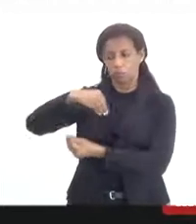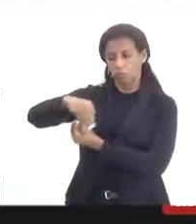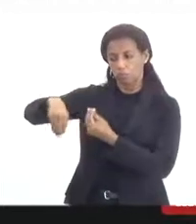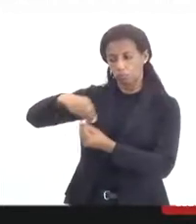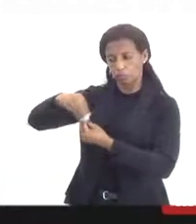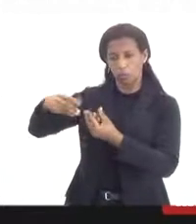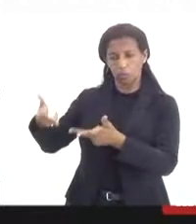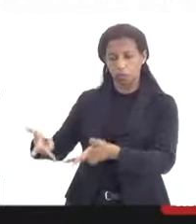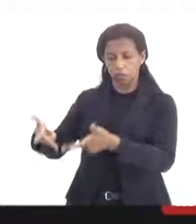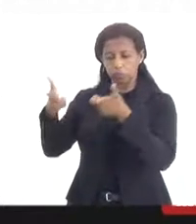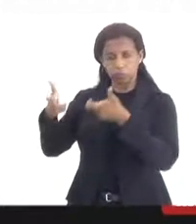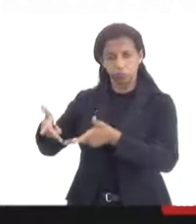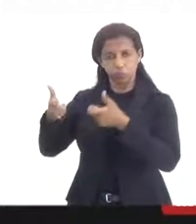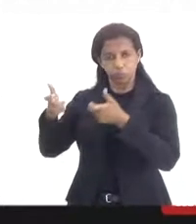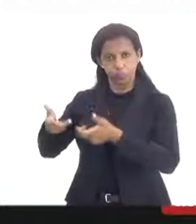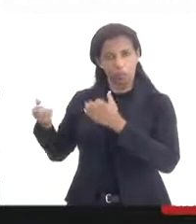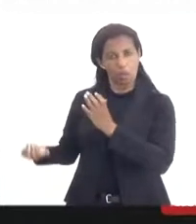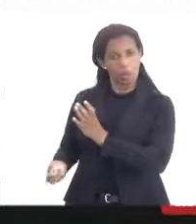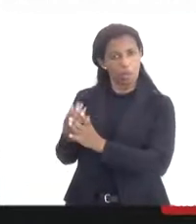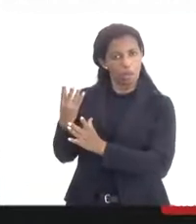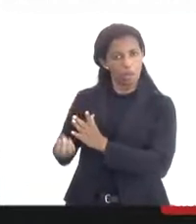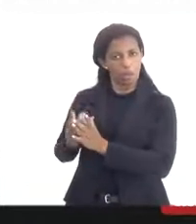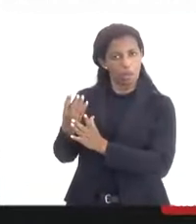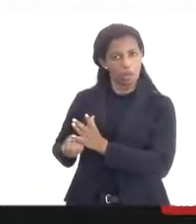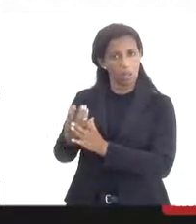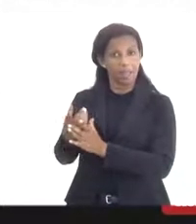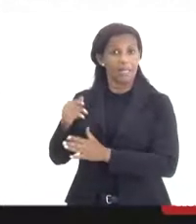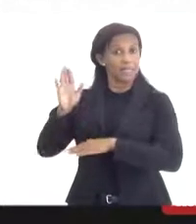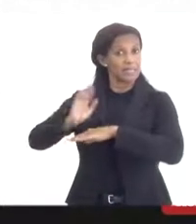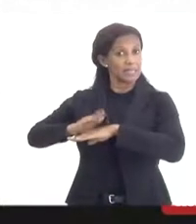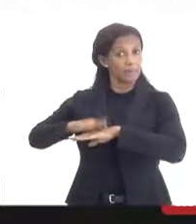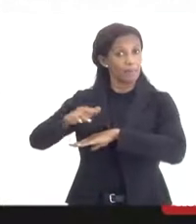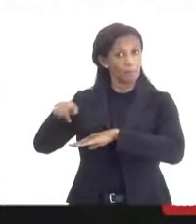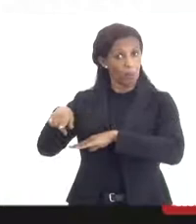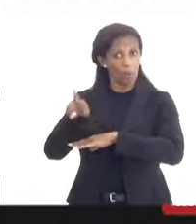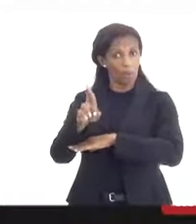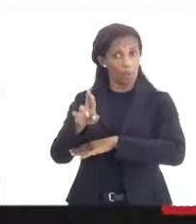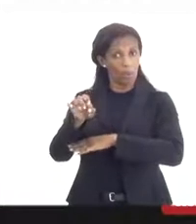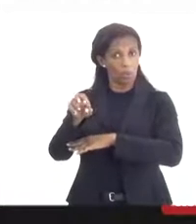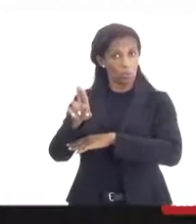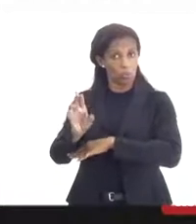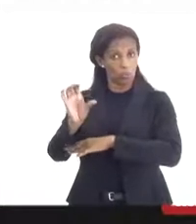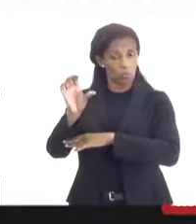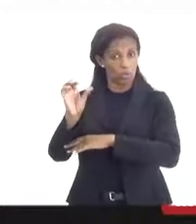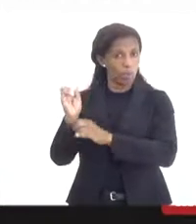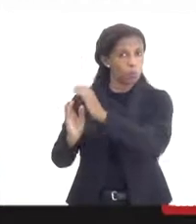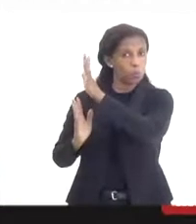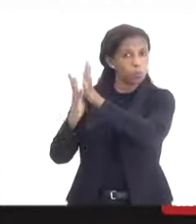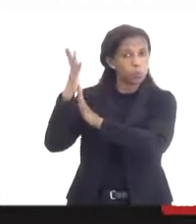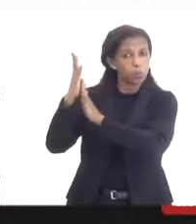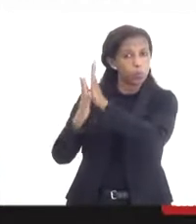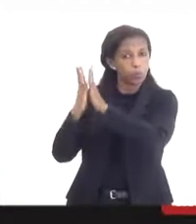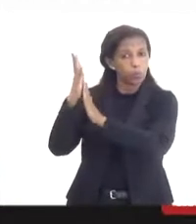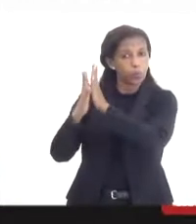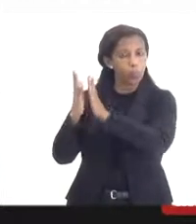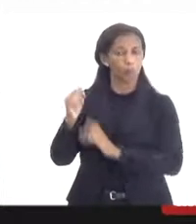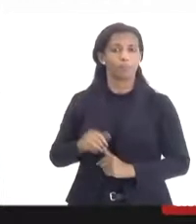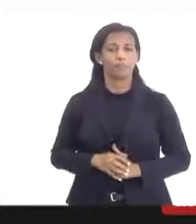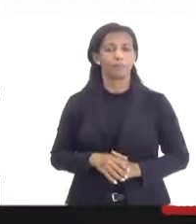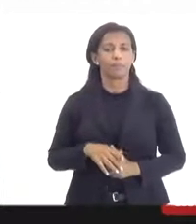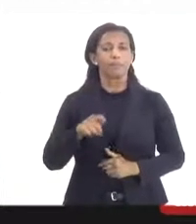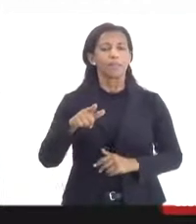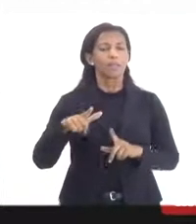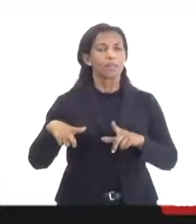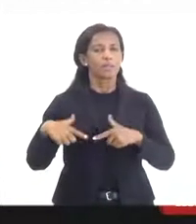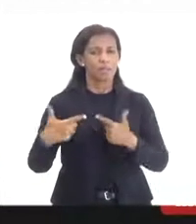a exploração e produção, e sim a unidade Reduc, de refino. Então, a operação ela se dá da seguinte forma,